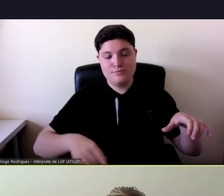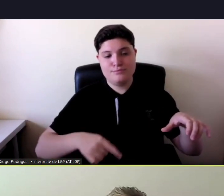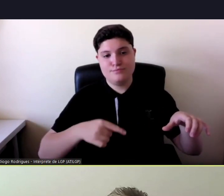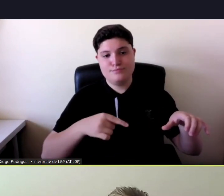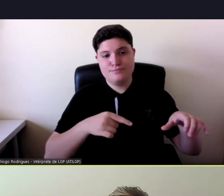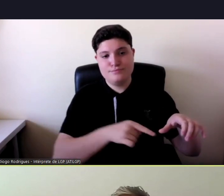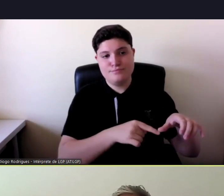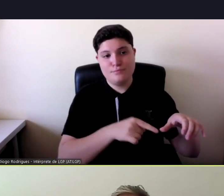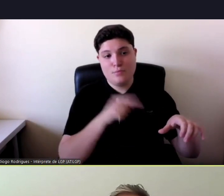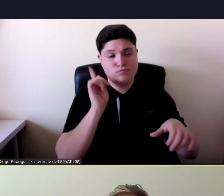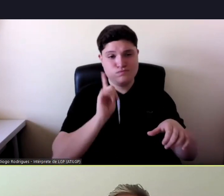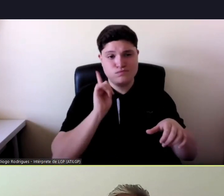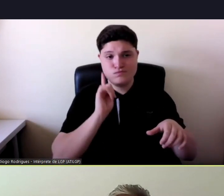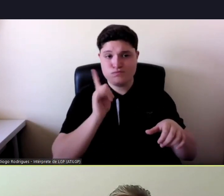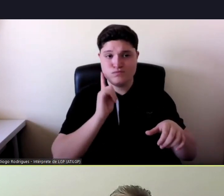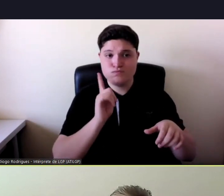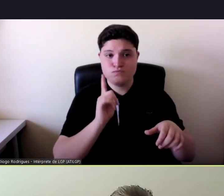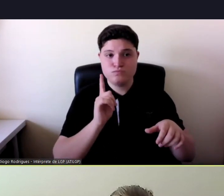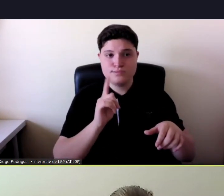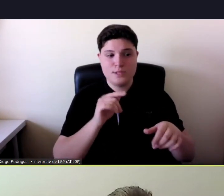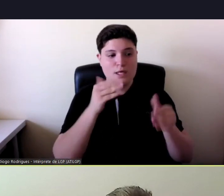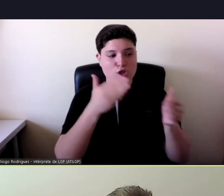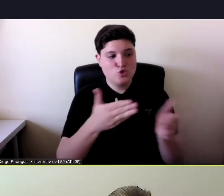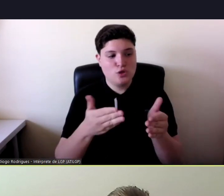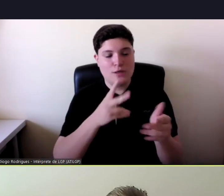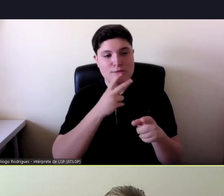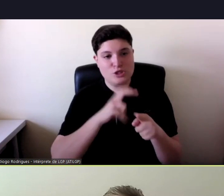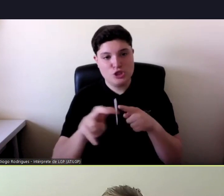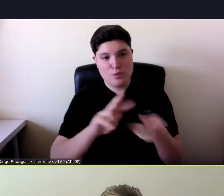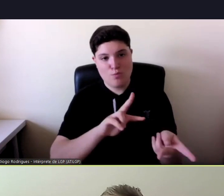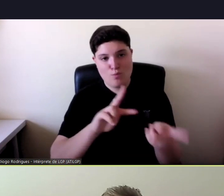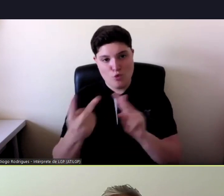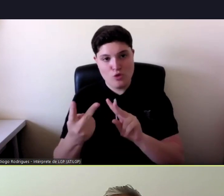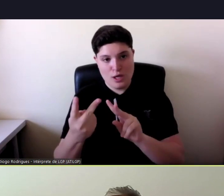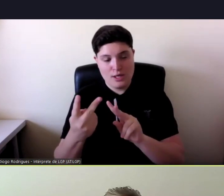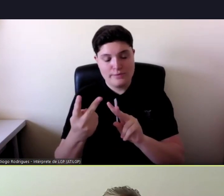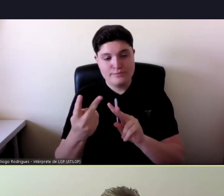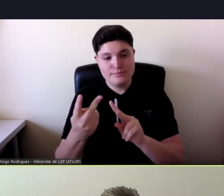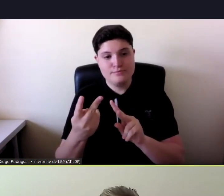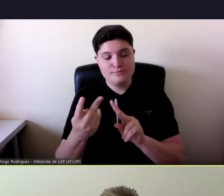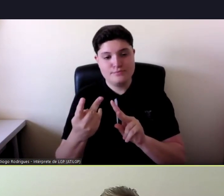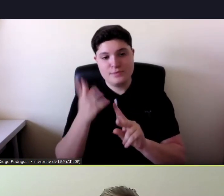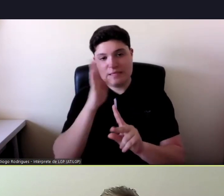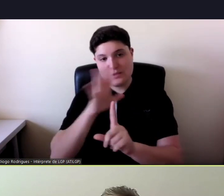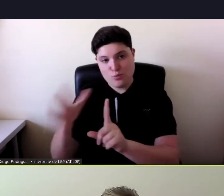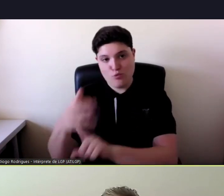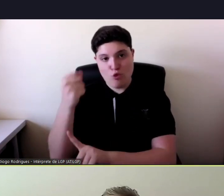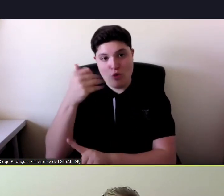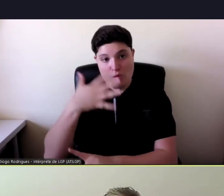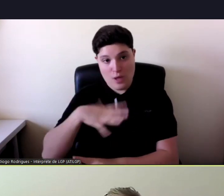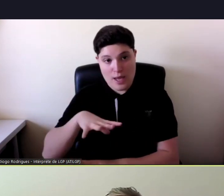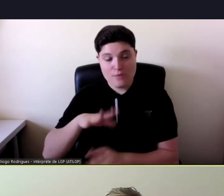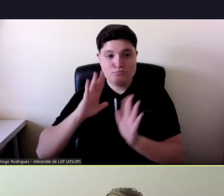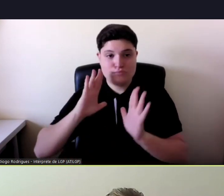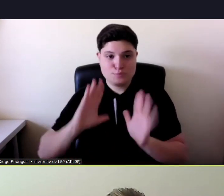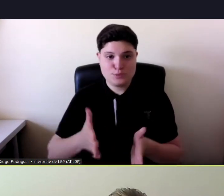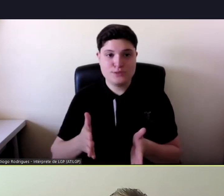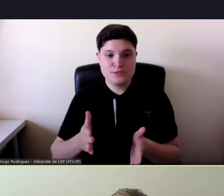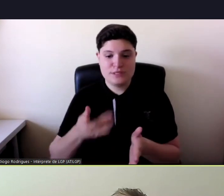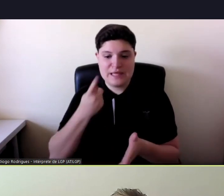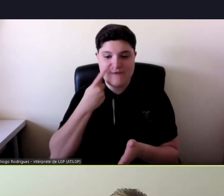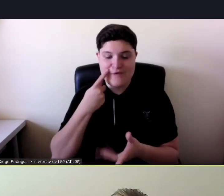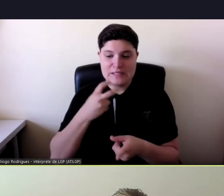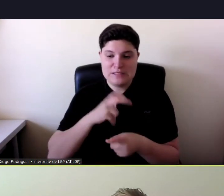grande questão é que esse vem à atmosfera ou, digamos, o sistema terrestre a funcionar daquela forma que nós vimos no